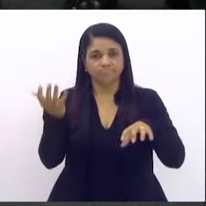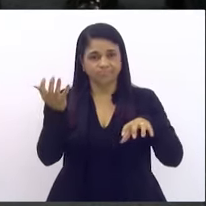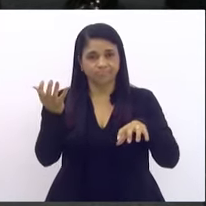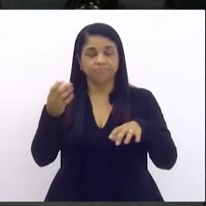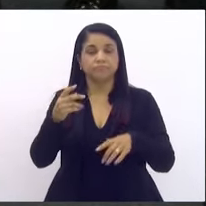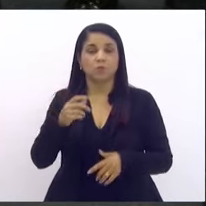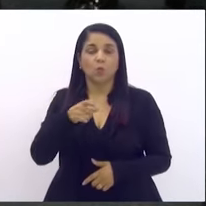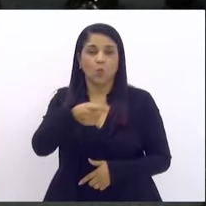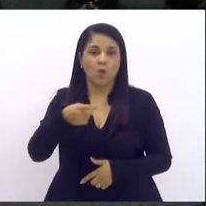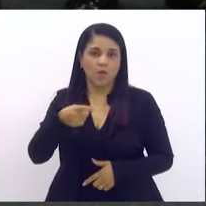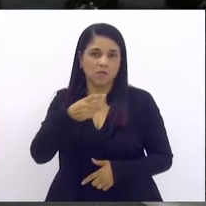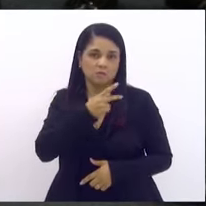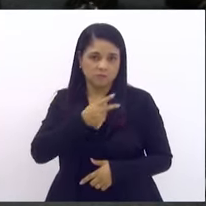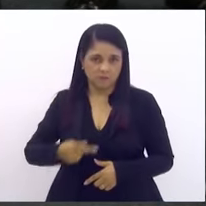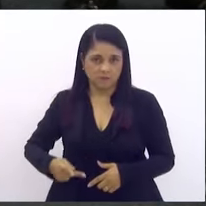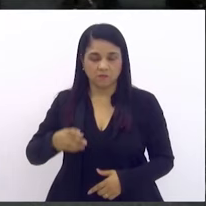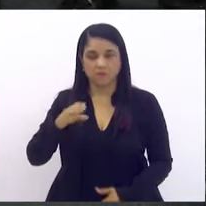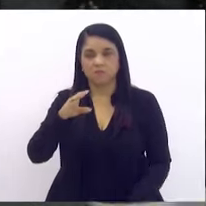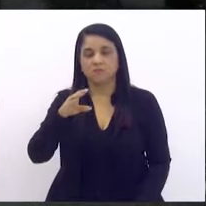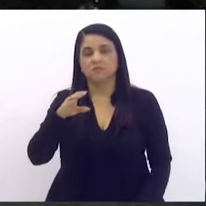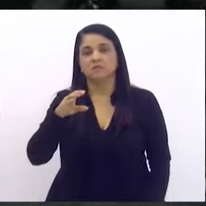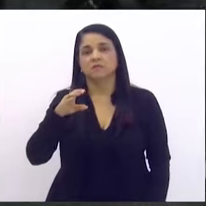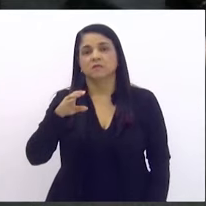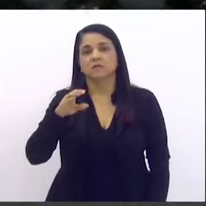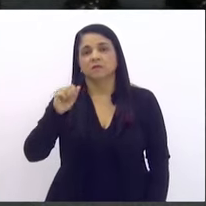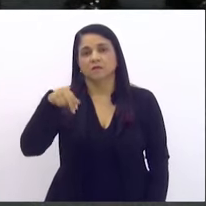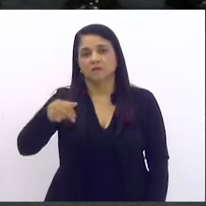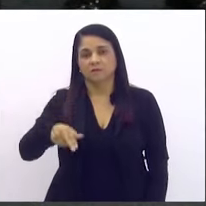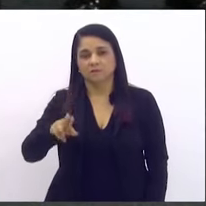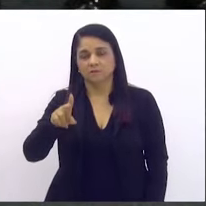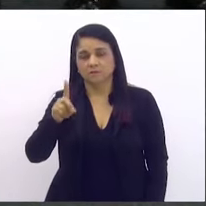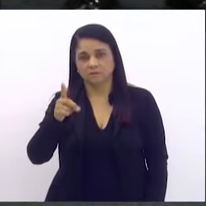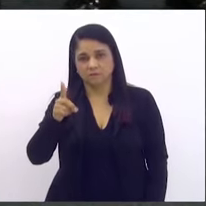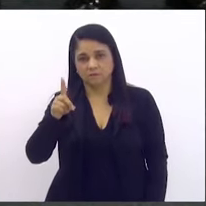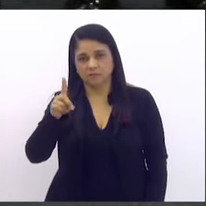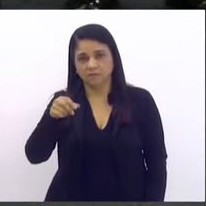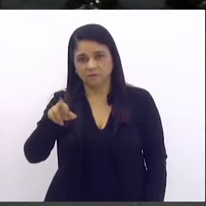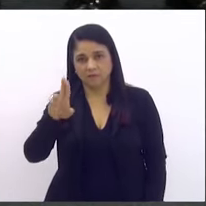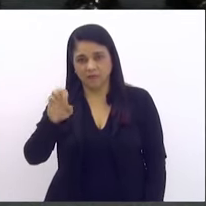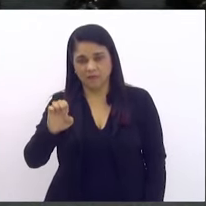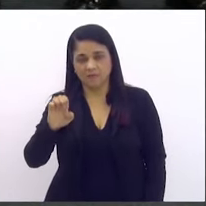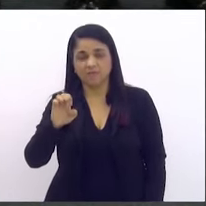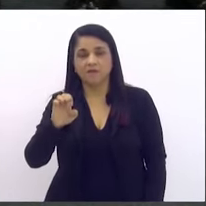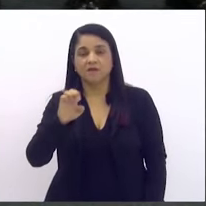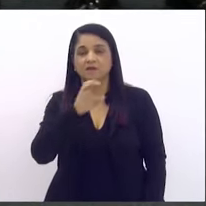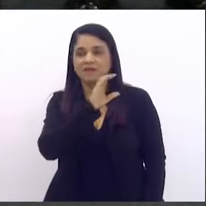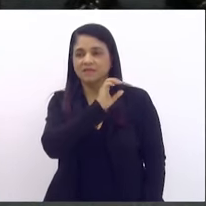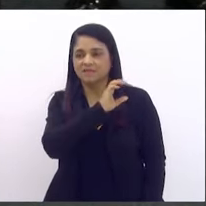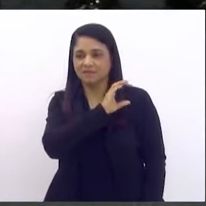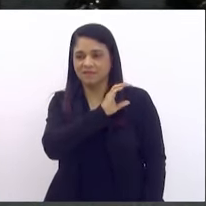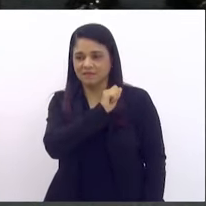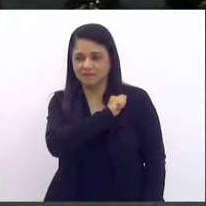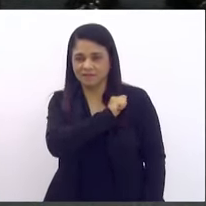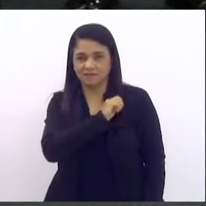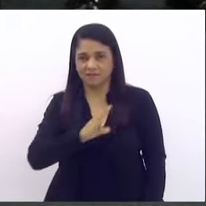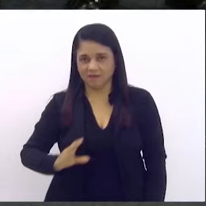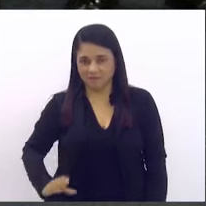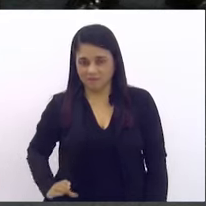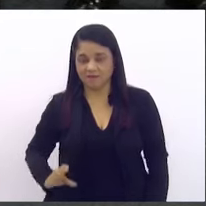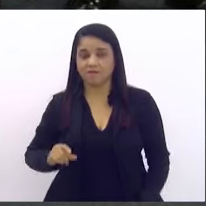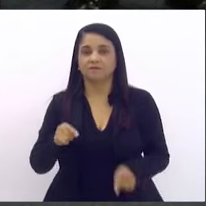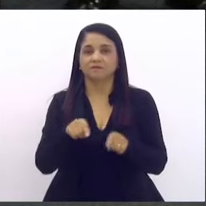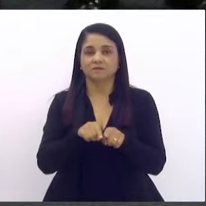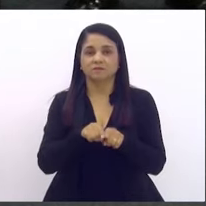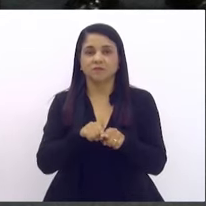ex-presidente André Ceciliano que norteou a comissão eh de recuperação das